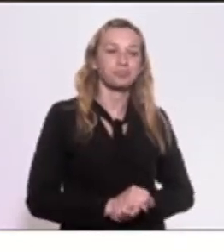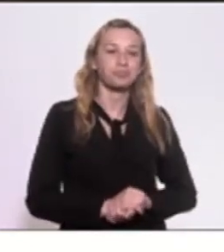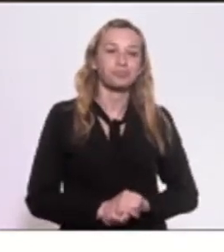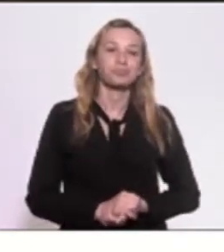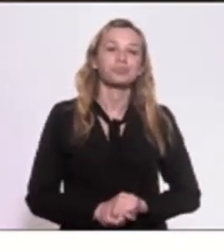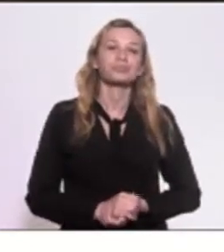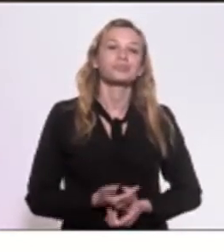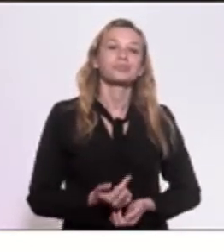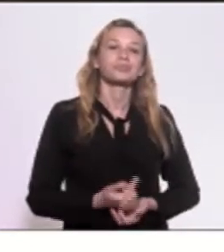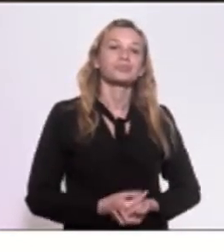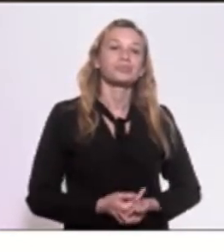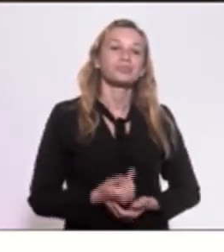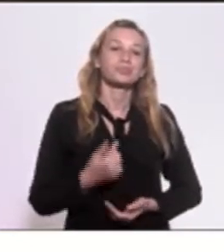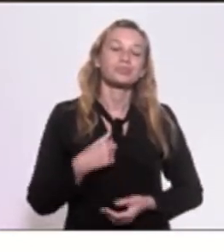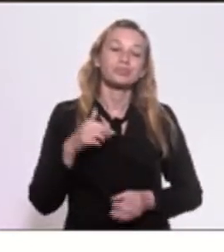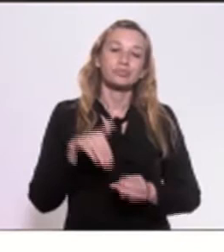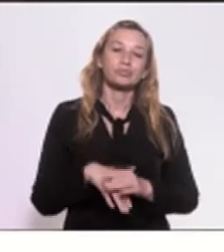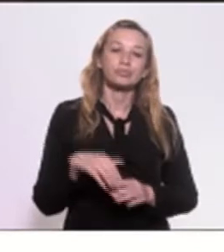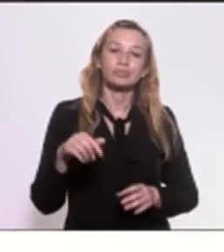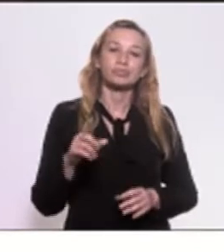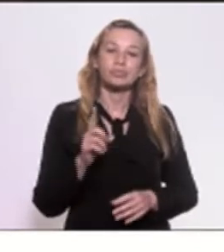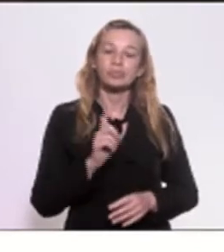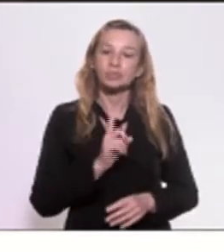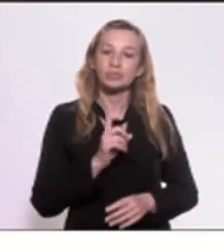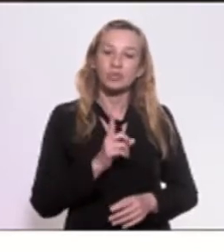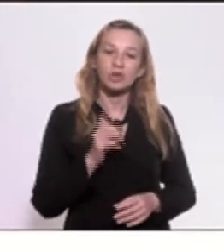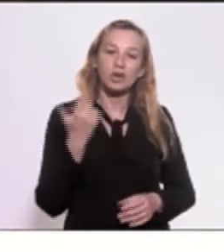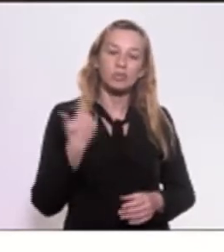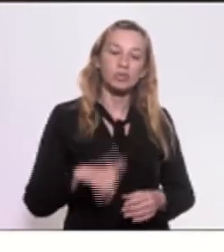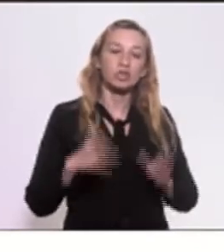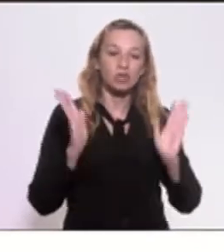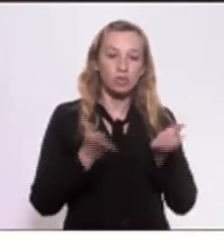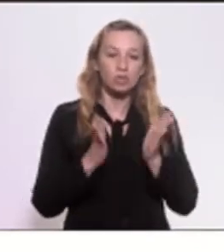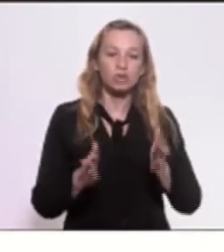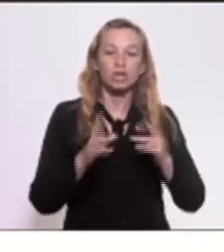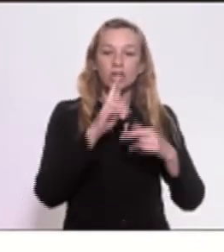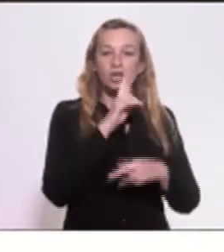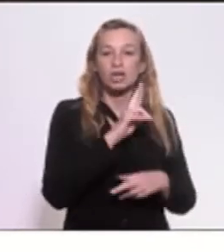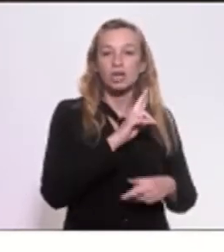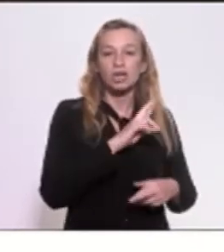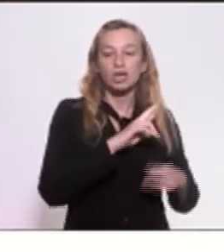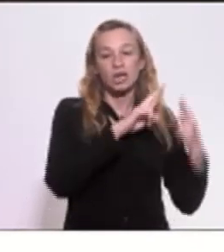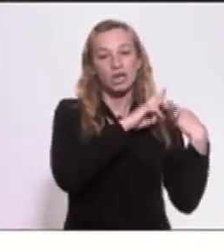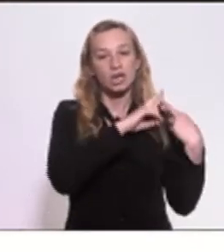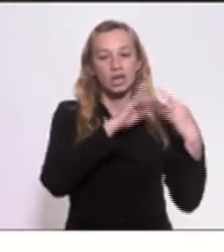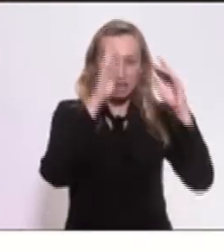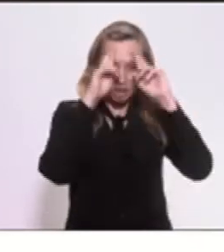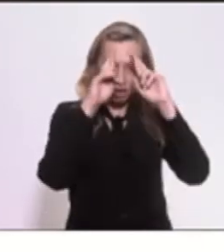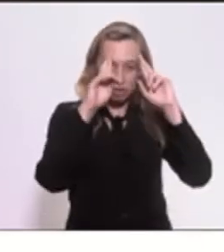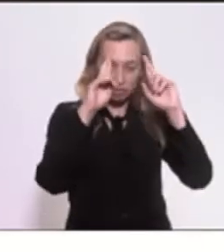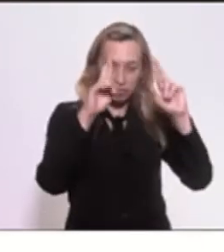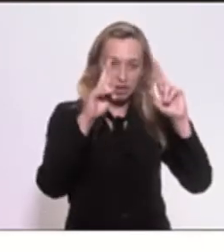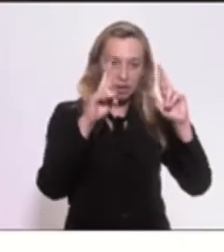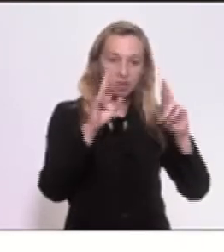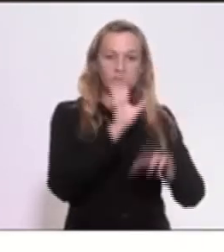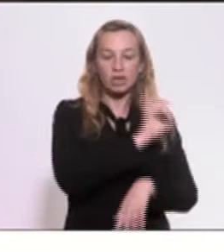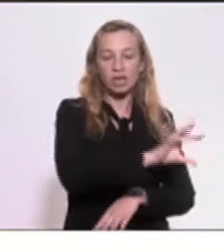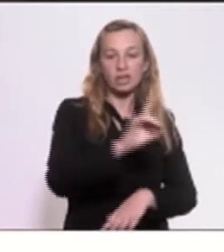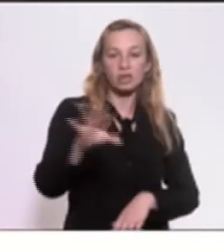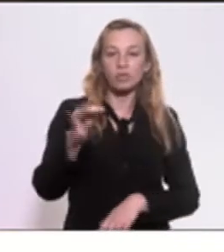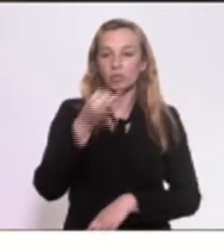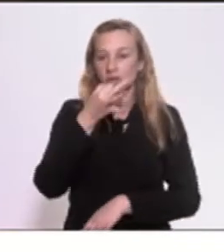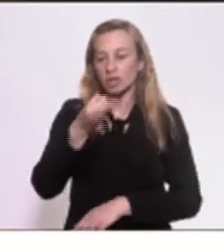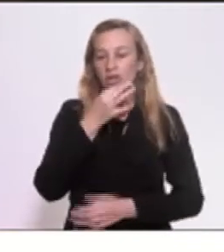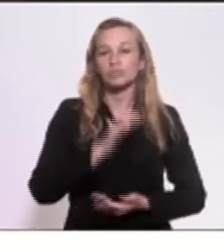torço para que o mesmo não se repita hoje aqui respeitando a opinião de cada parlamentar mas é nosso papel também defender as teses que nós defendemos